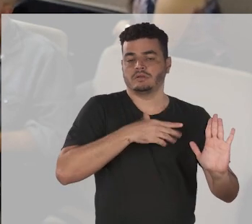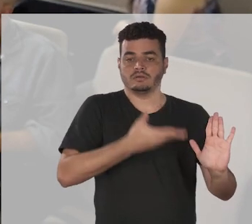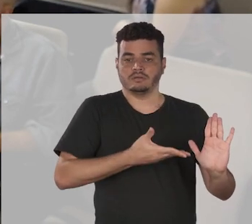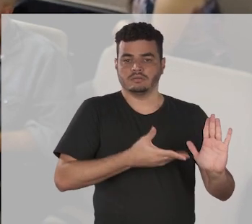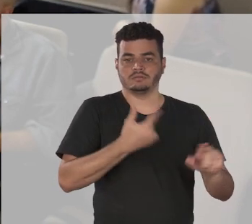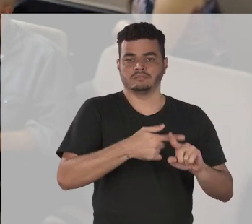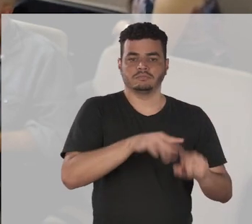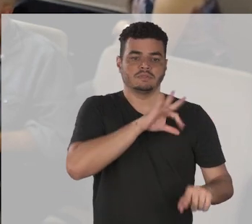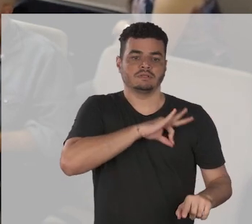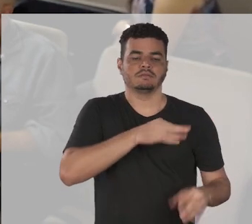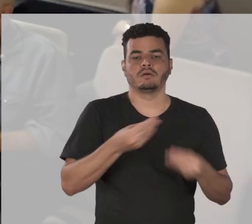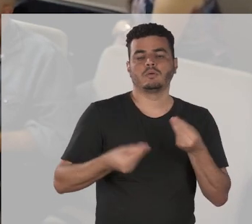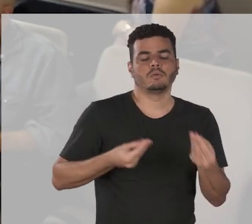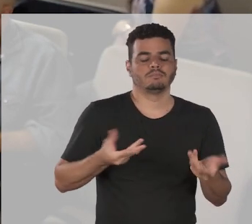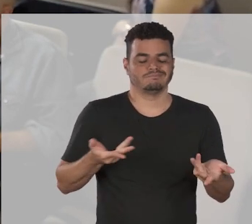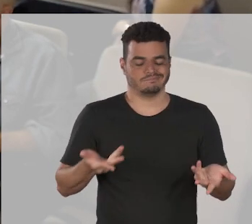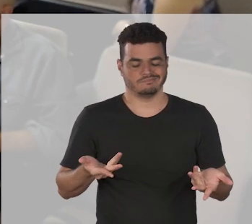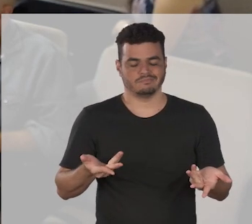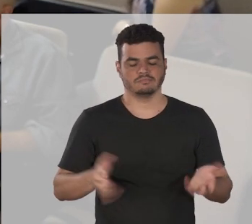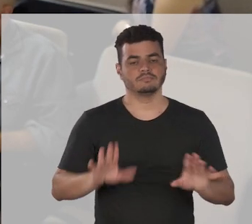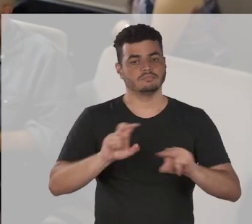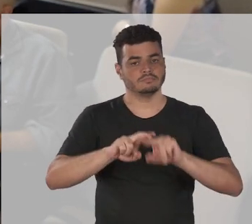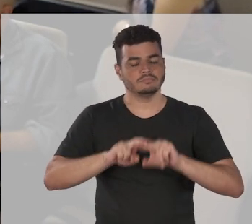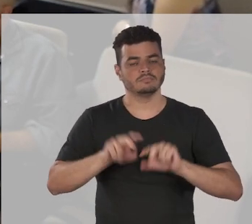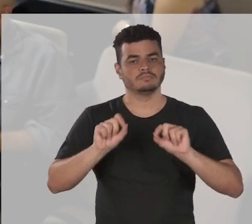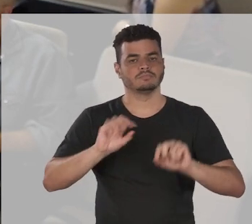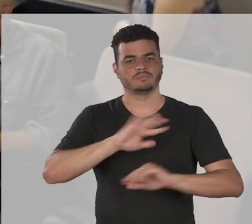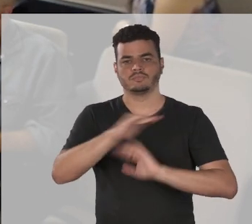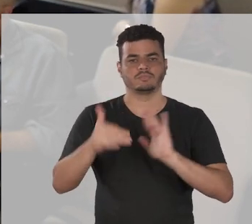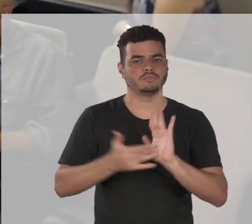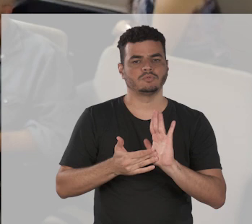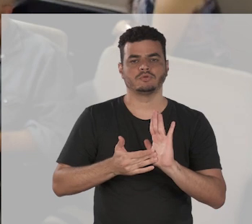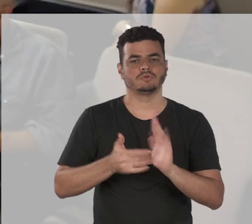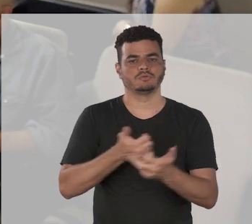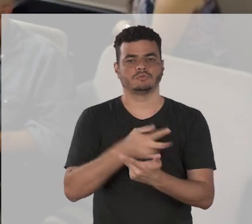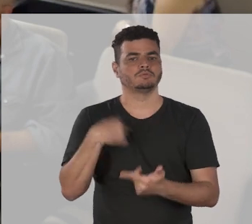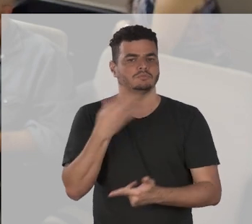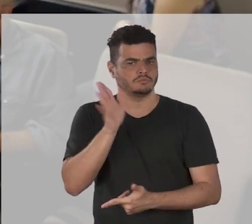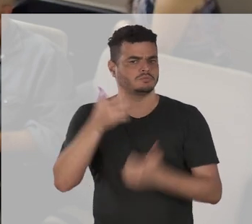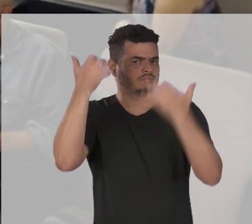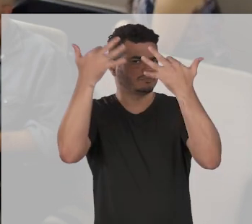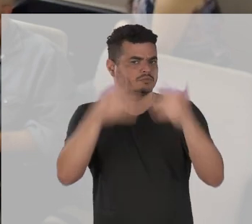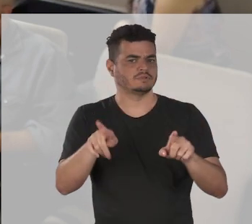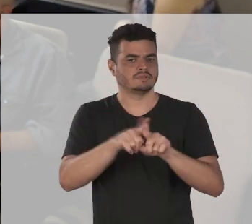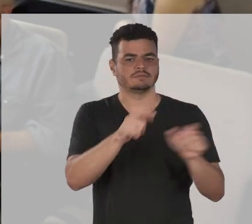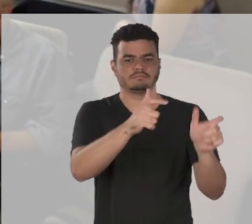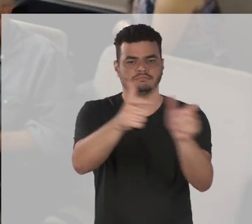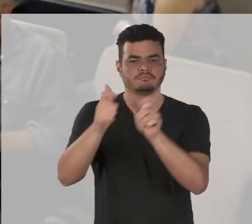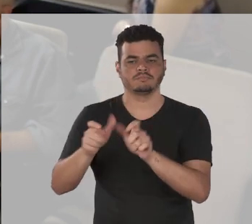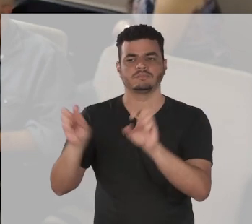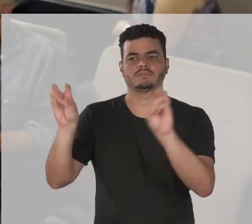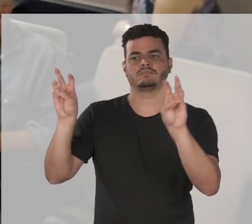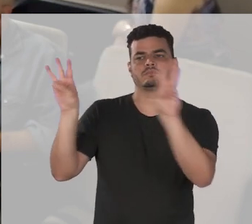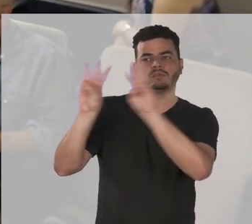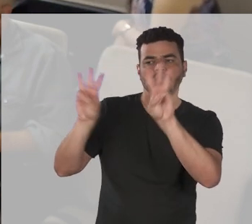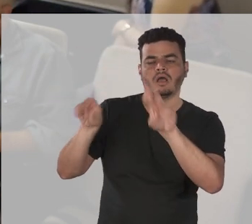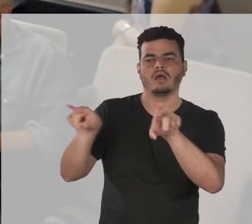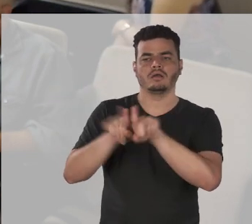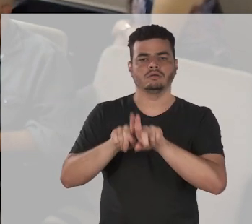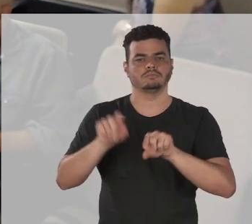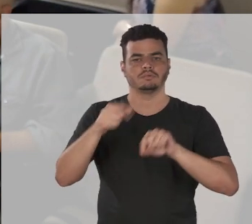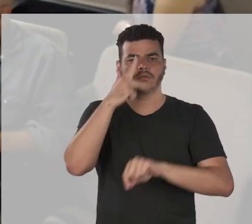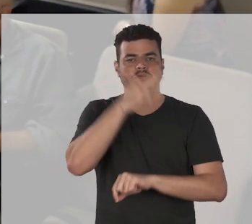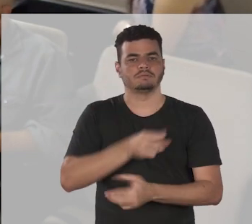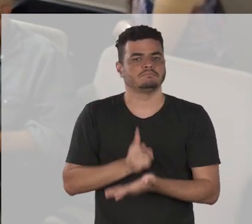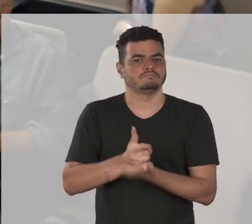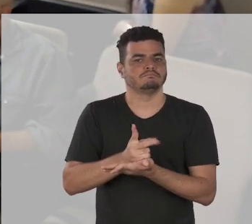que não está resolvido enquanto a autoria, mas todos esses gêneros que mencionamos e os espaços de internet, né, que